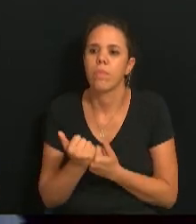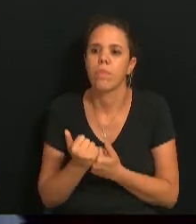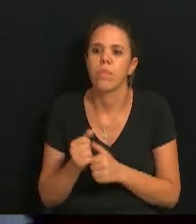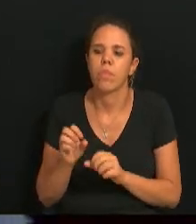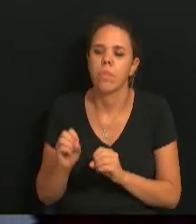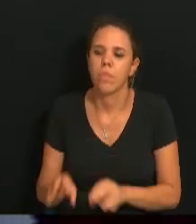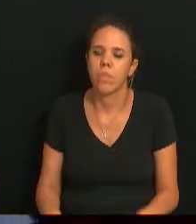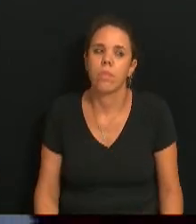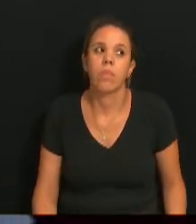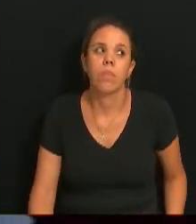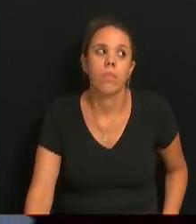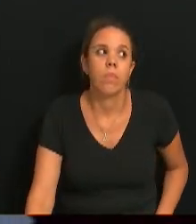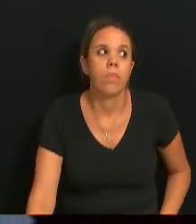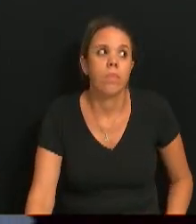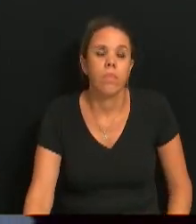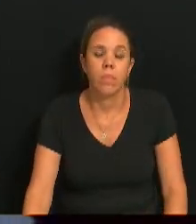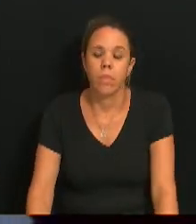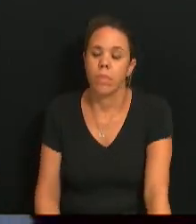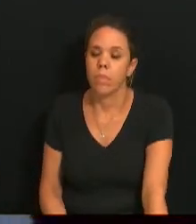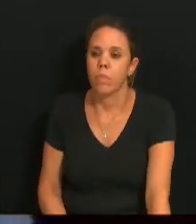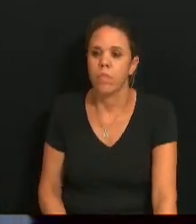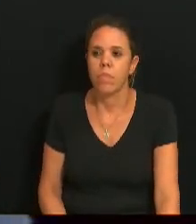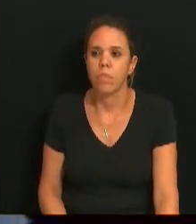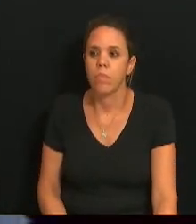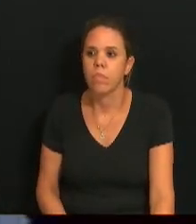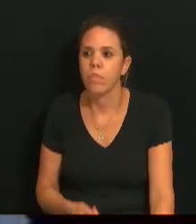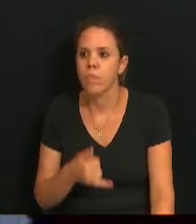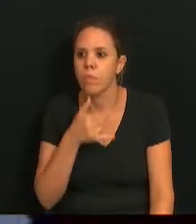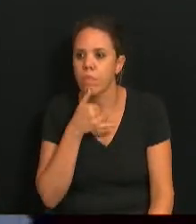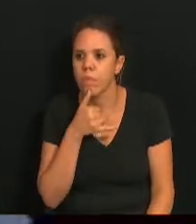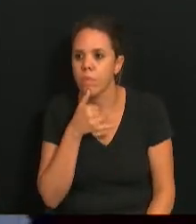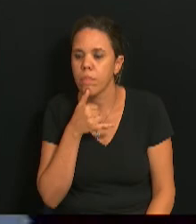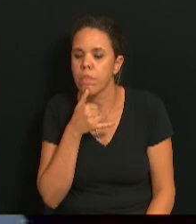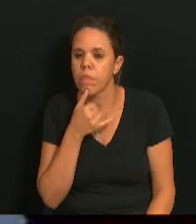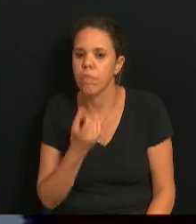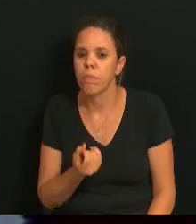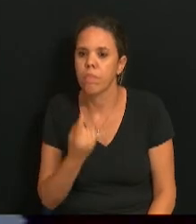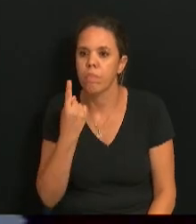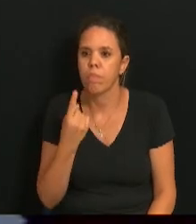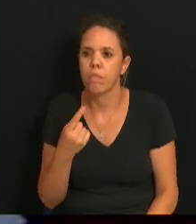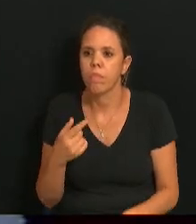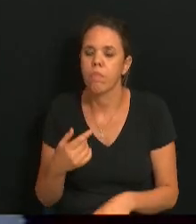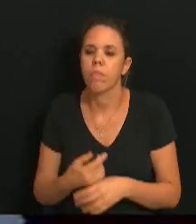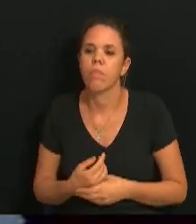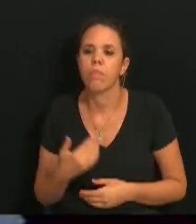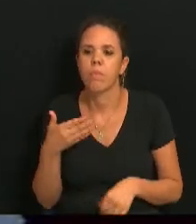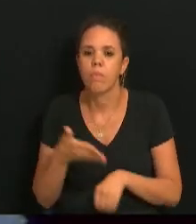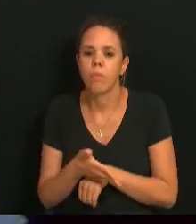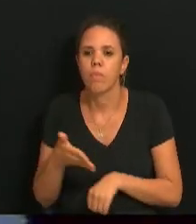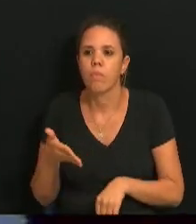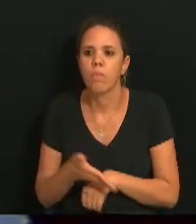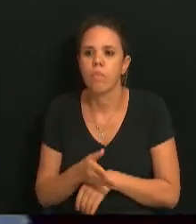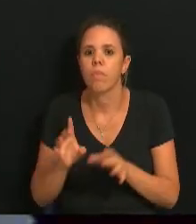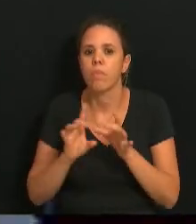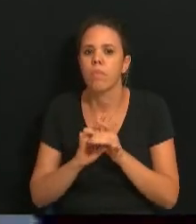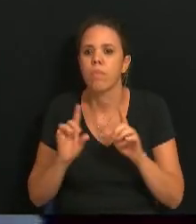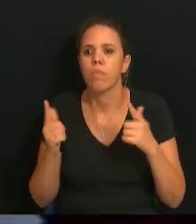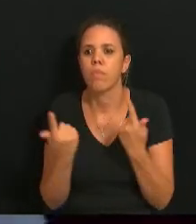mesmo. Infelizmente, essas formas meia boca de participação, de gestão democrática,